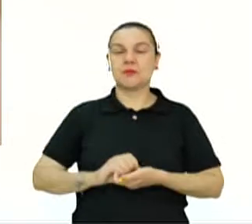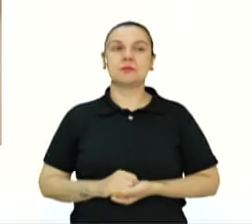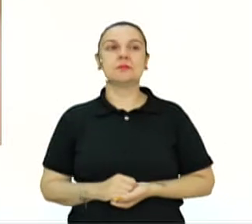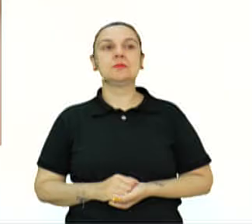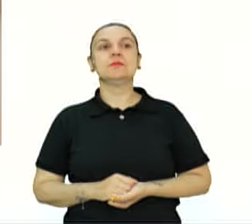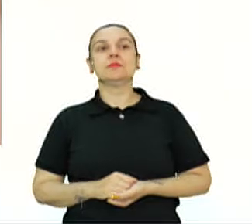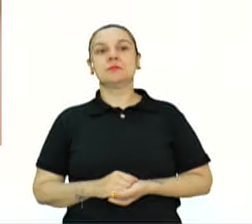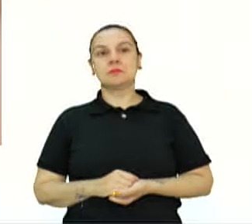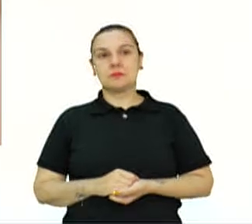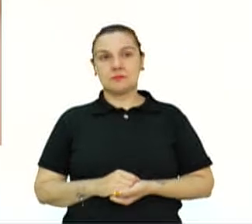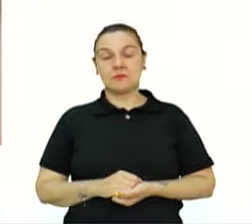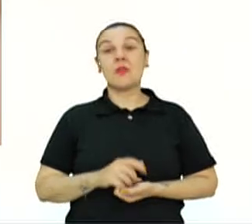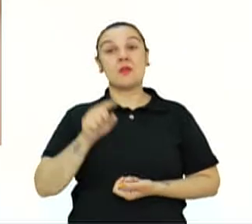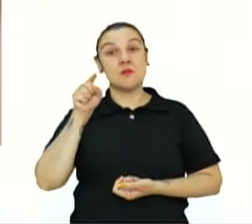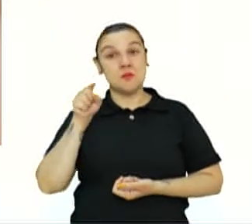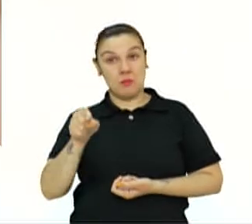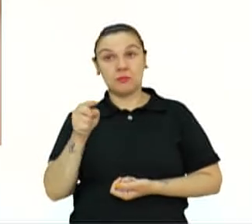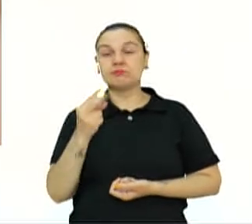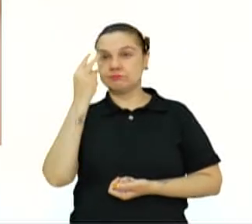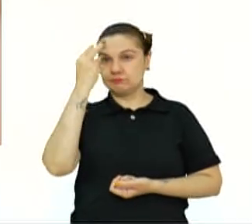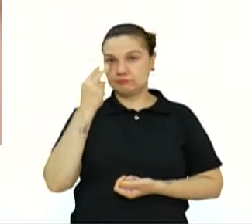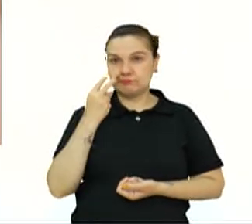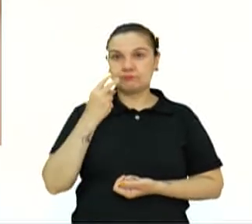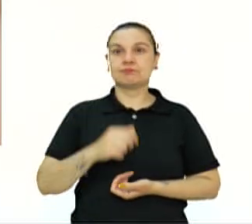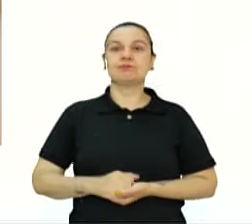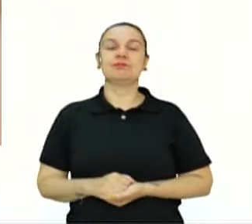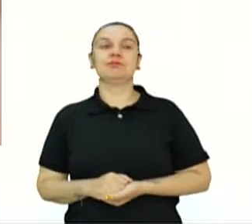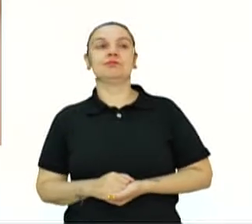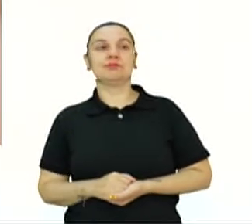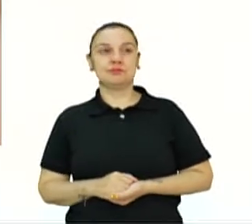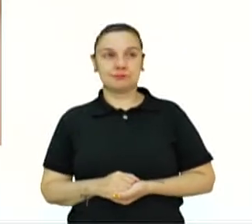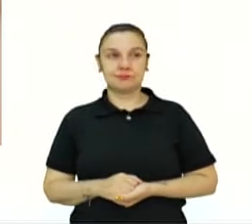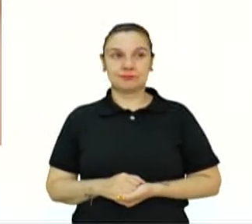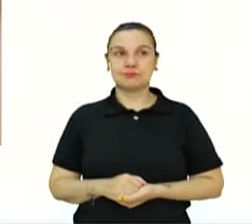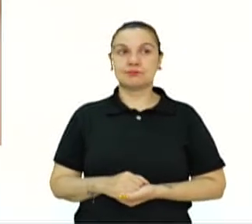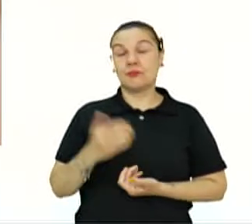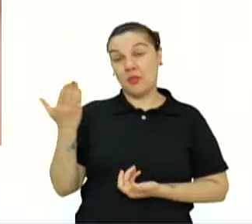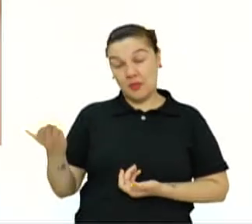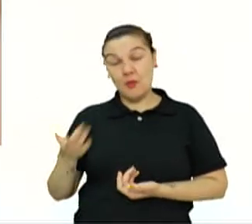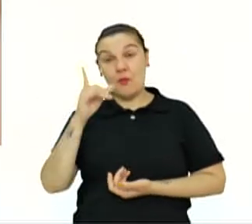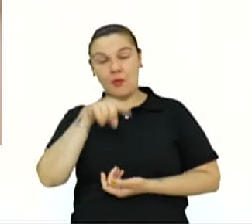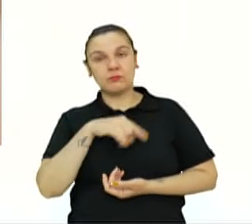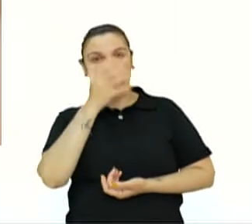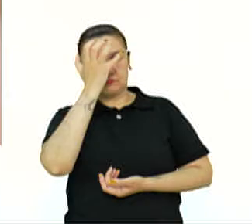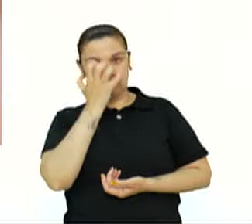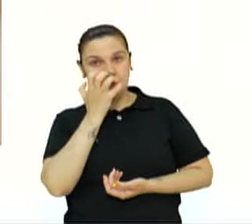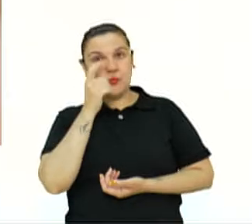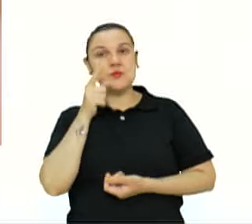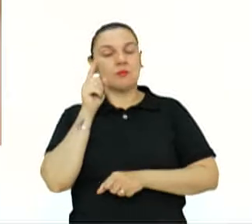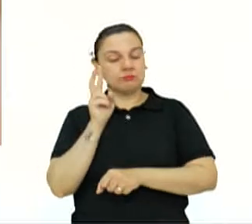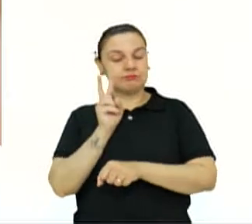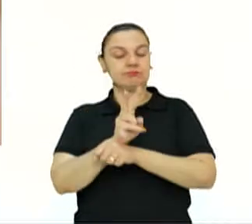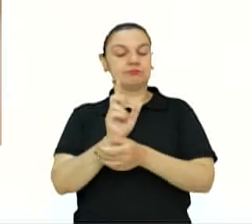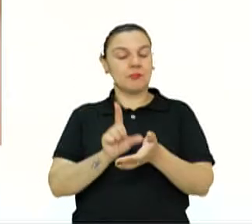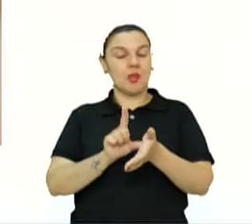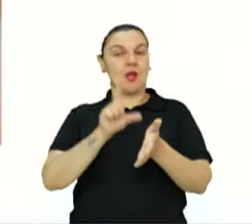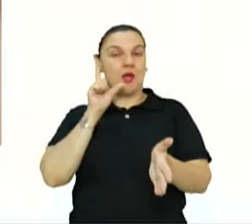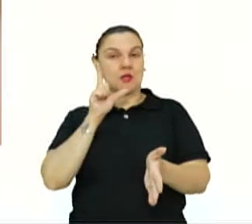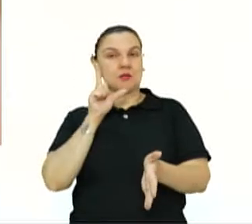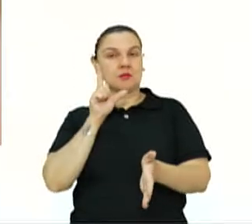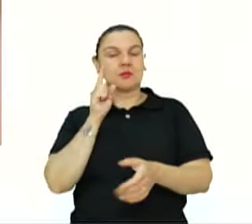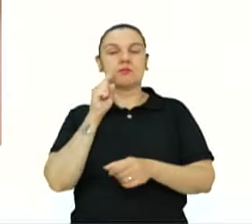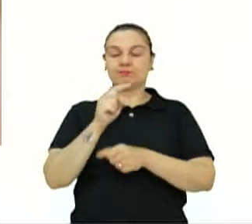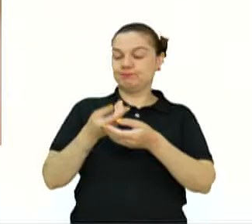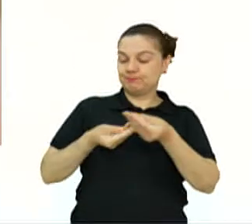foi afetado. E isso pode inclusive provocar cegueira permanente, tá? Então é muito sério diagnosticar no início,